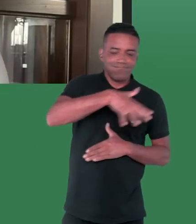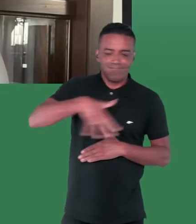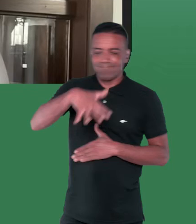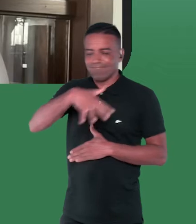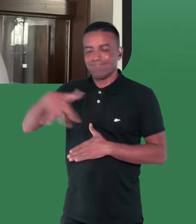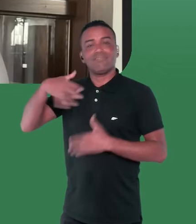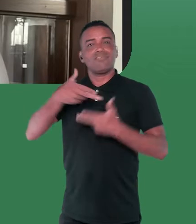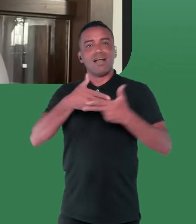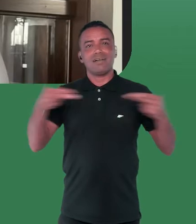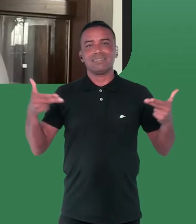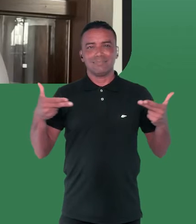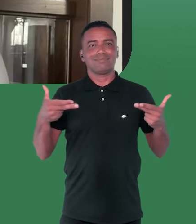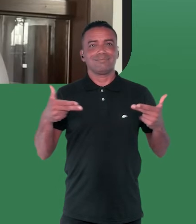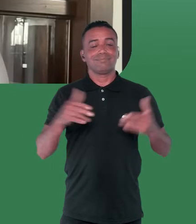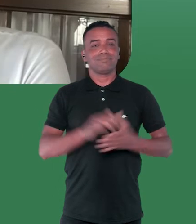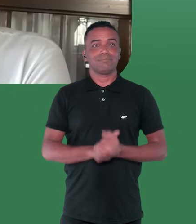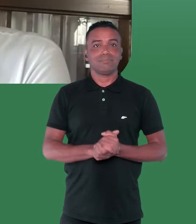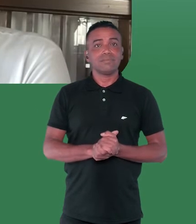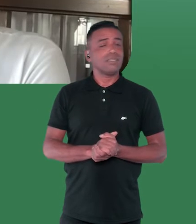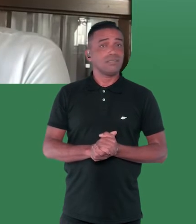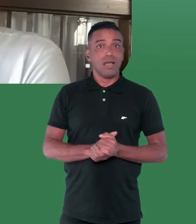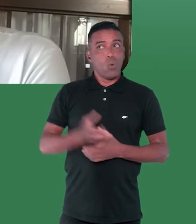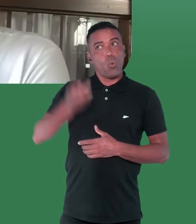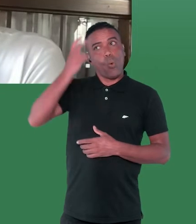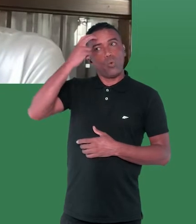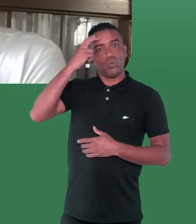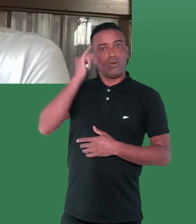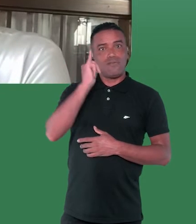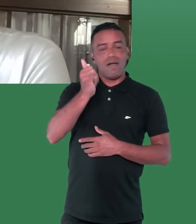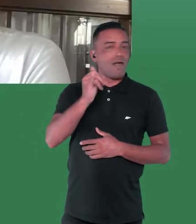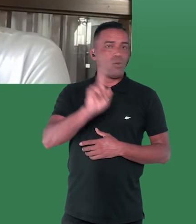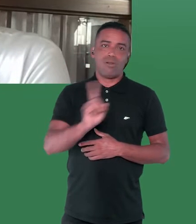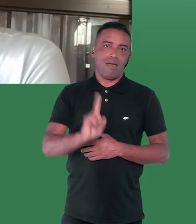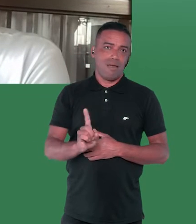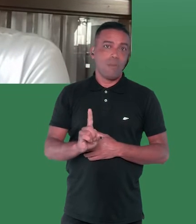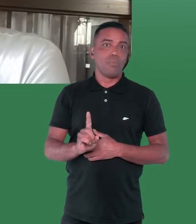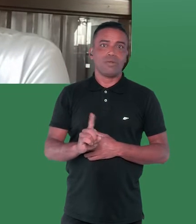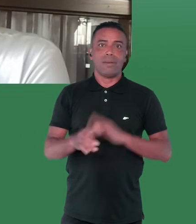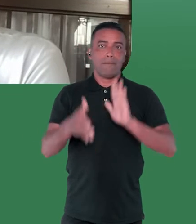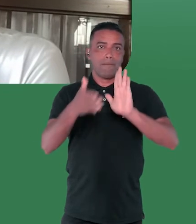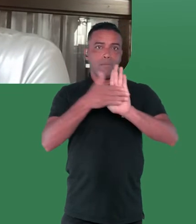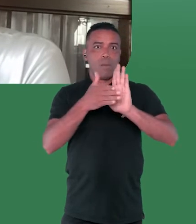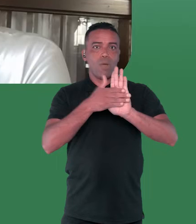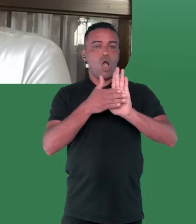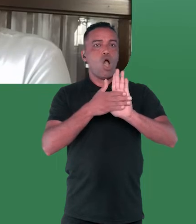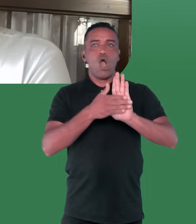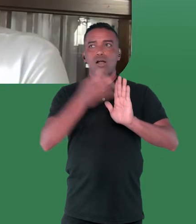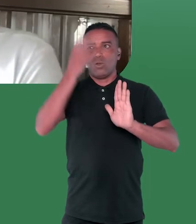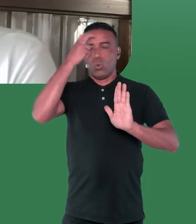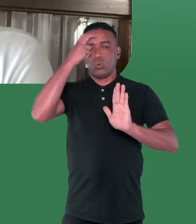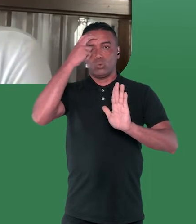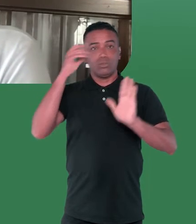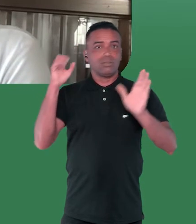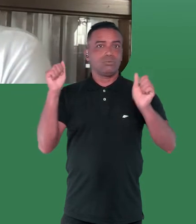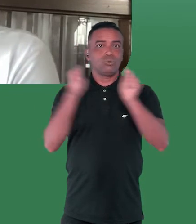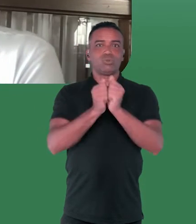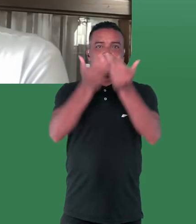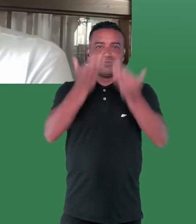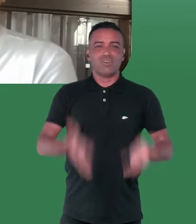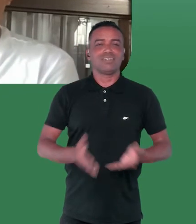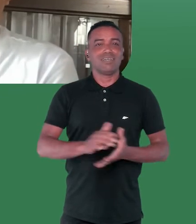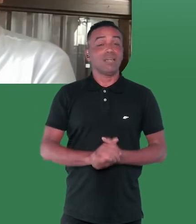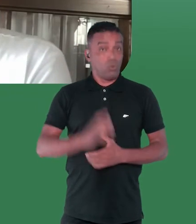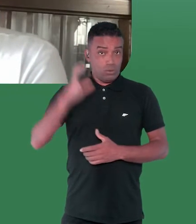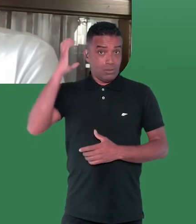por todas essas áreas. Mas cultura eu nem falo, porque é uma dificuldade de emplacar uma pauta de cultura com você.